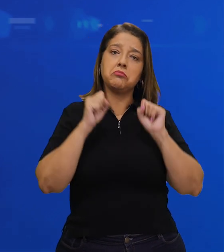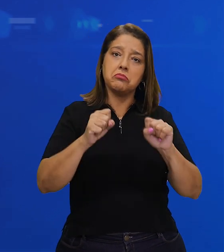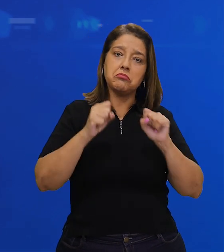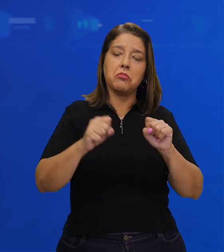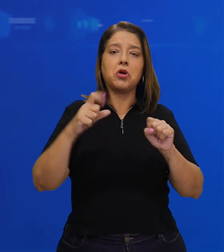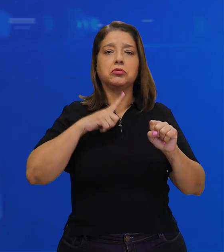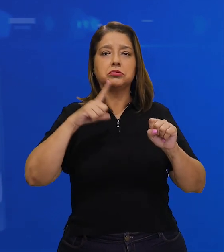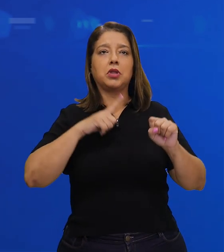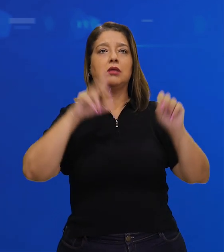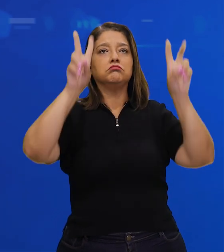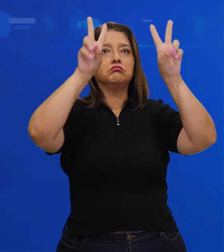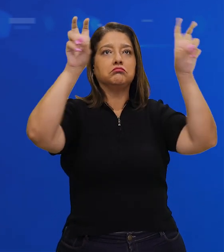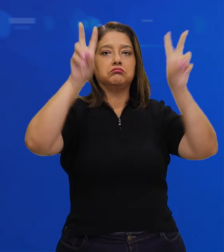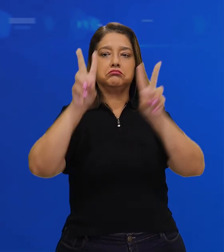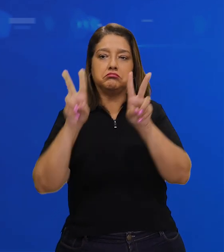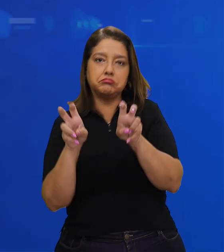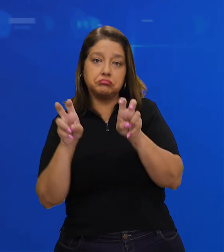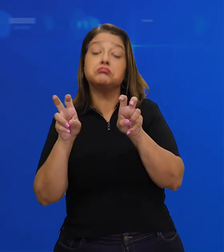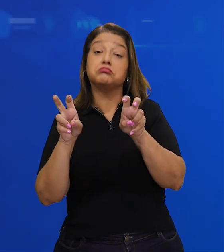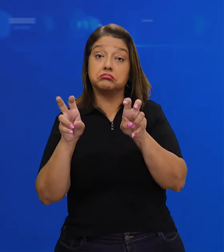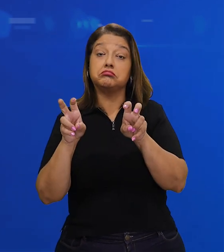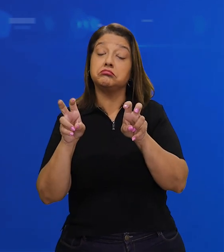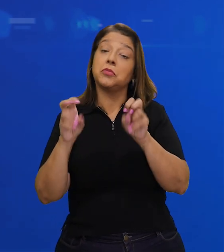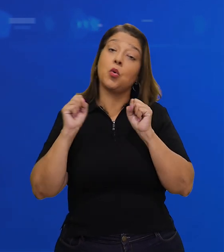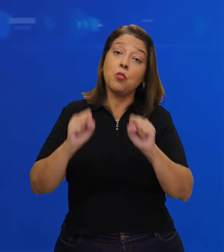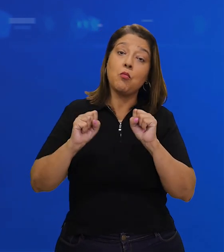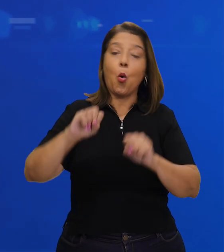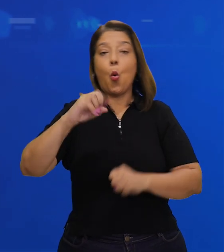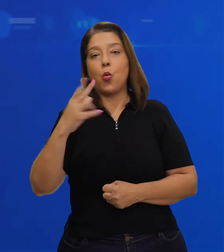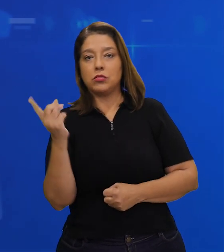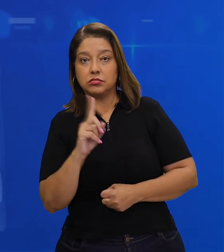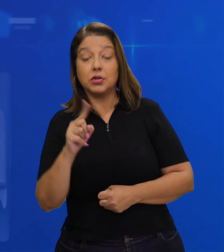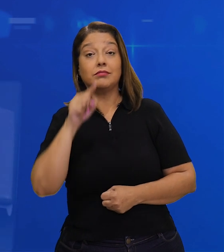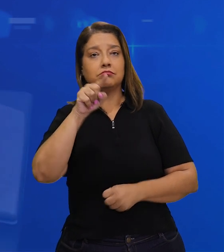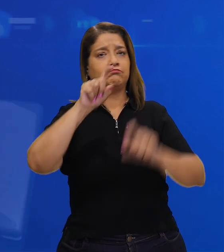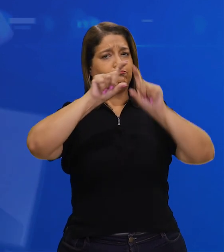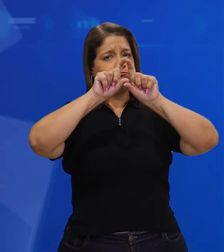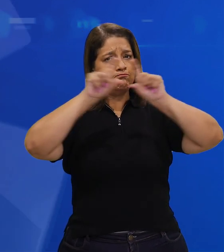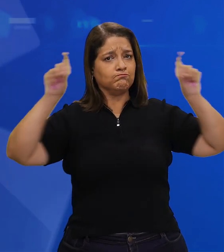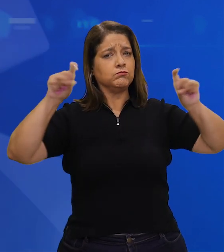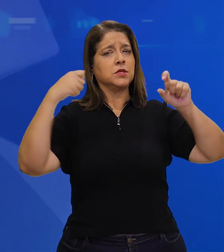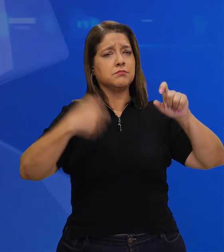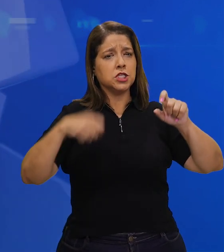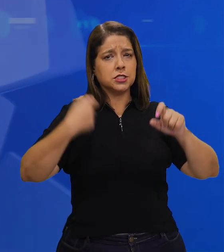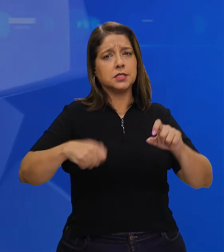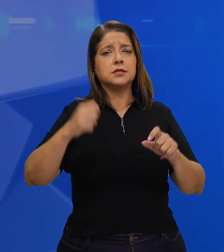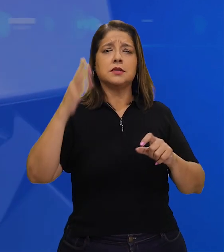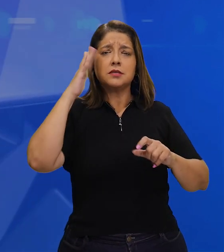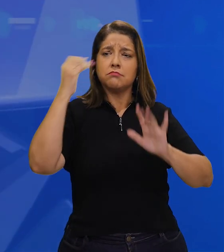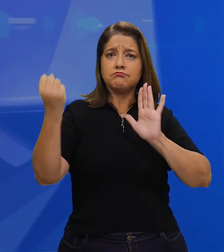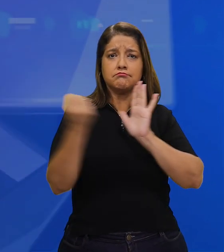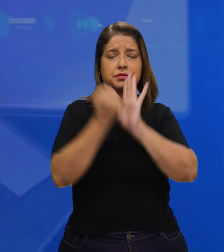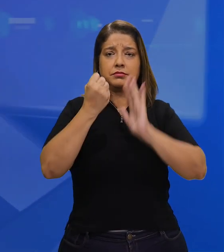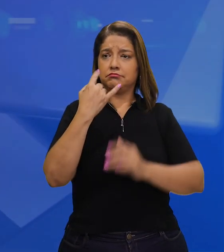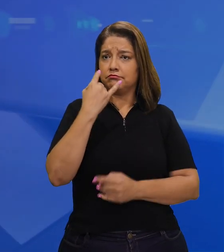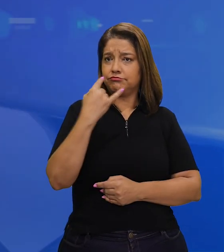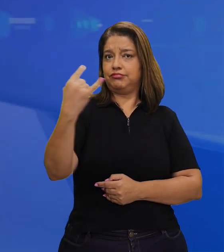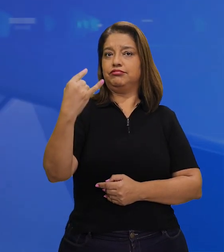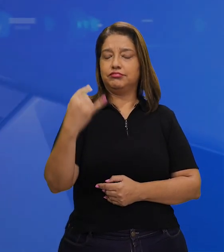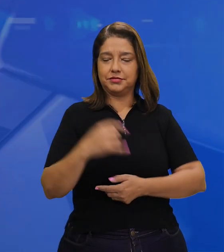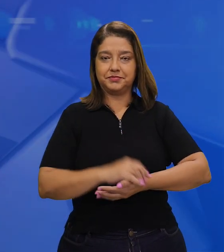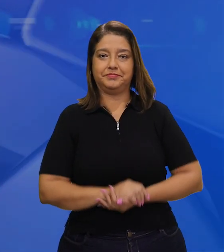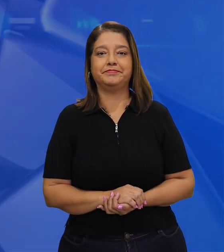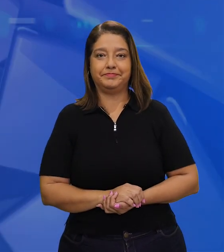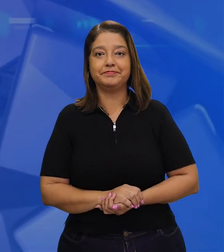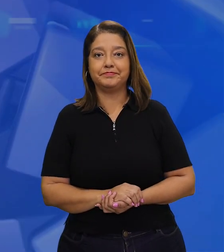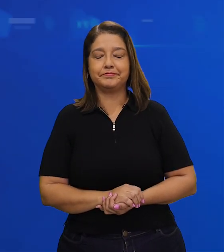pelo subtítulo. É importante que a manchete seja uma frase impactante e chamativa.